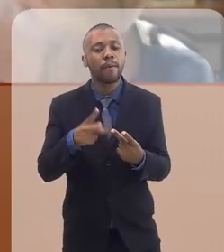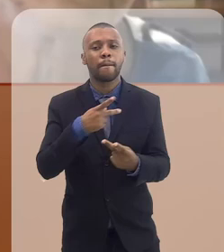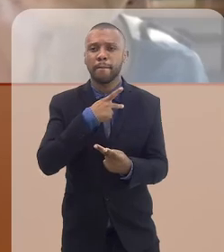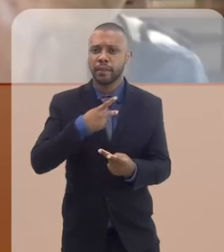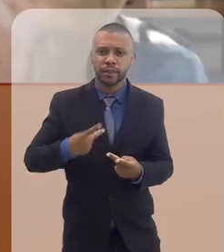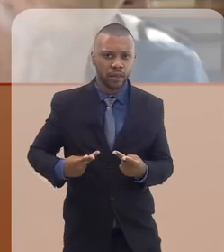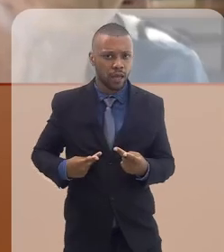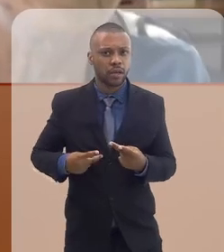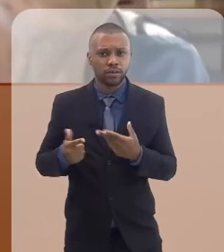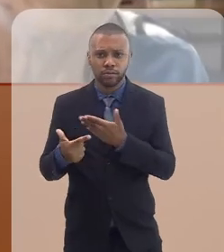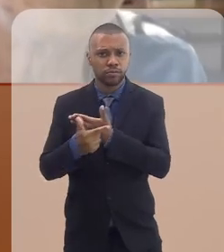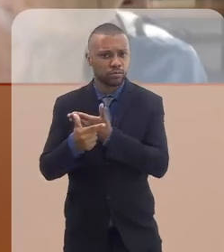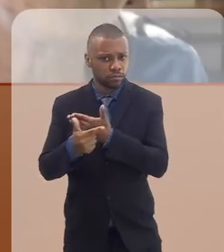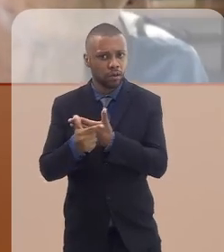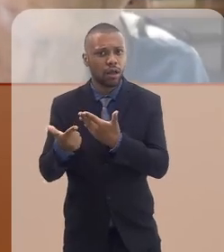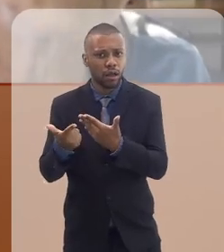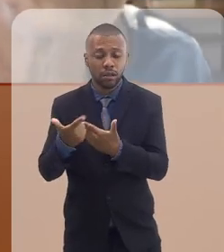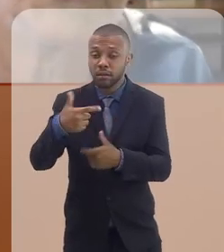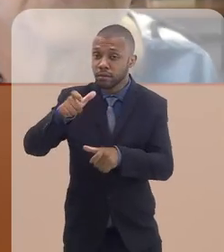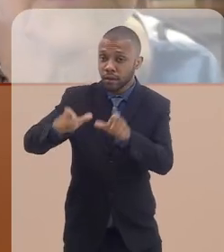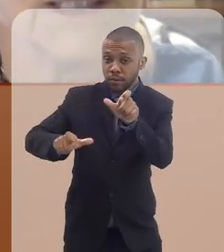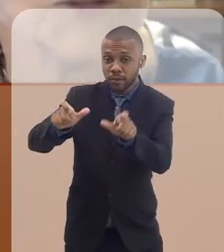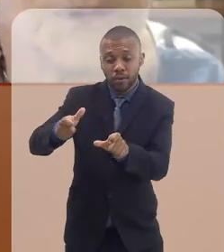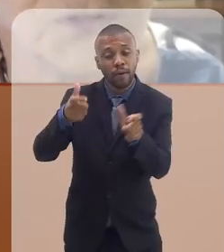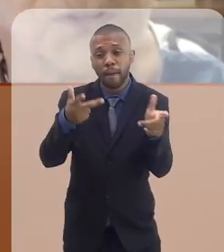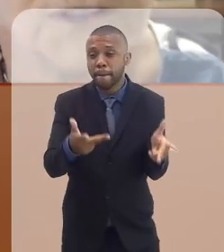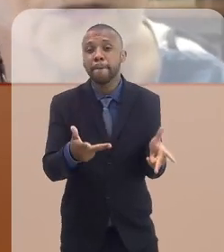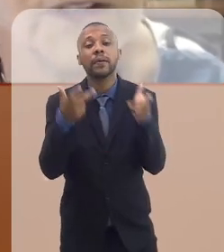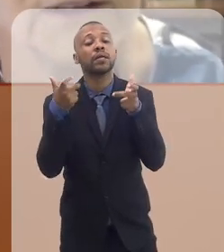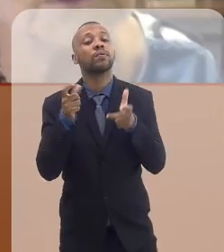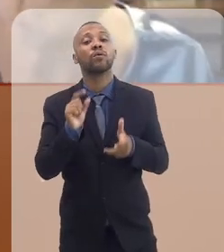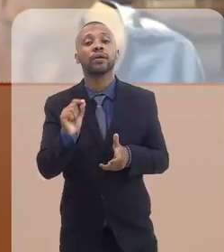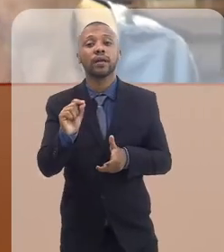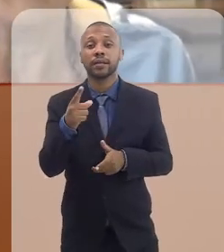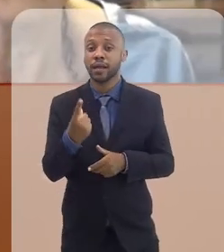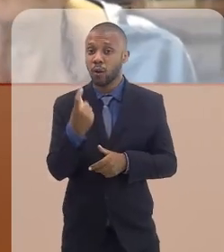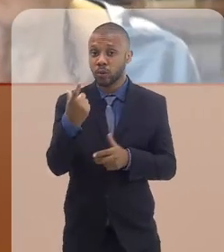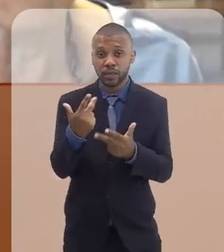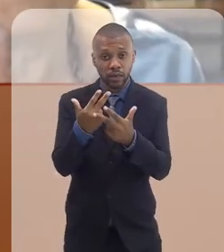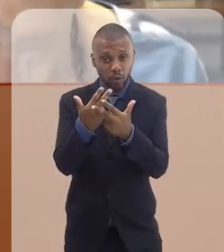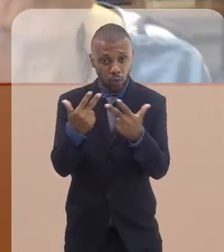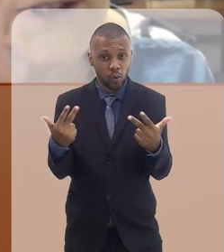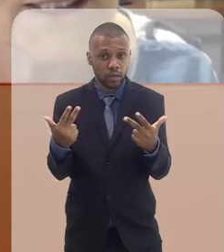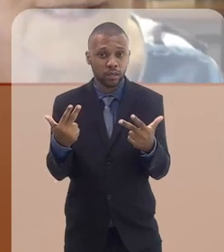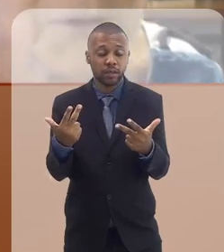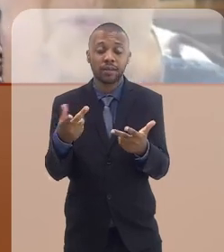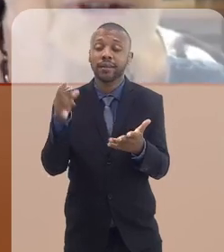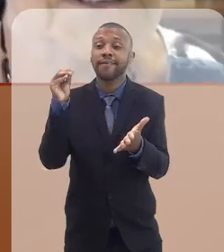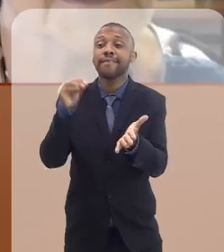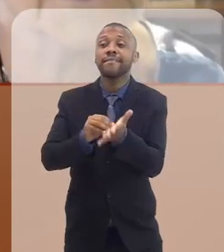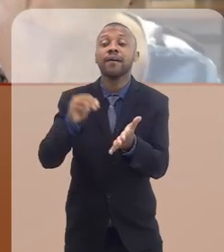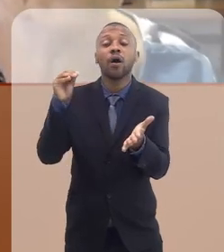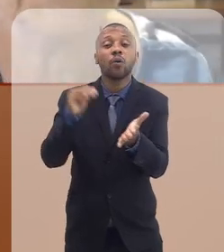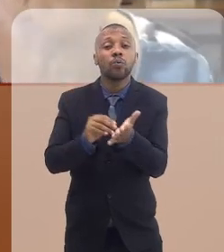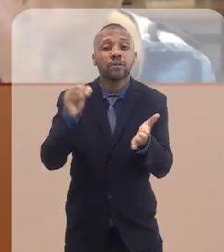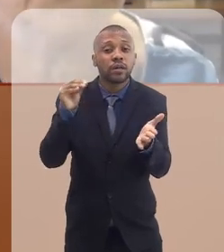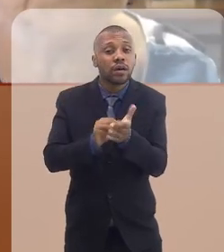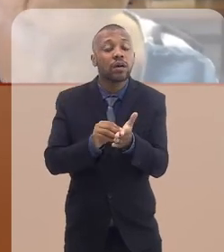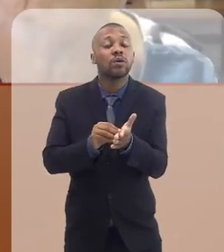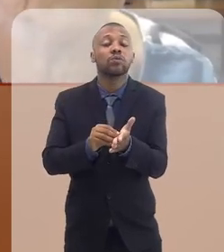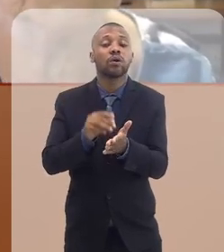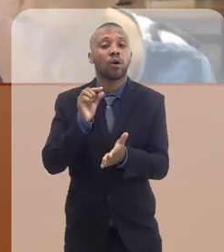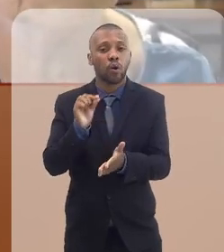vice-presidente, presidente, e pude, as pessoas viram que a única coisa que